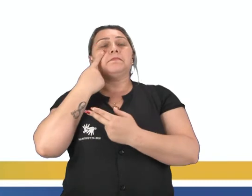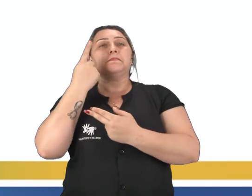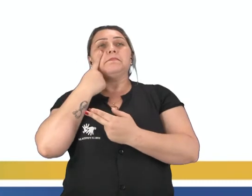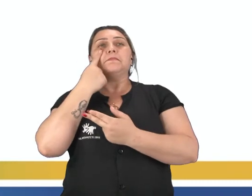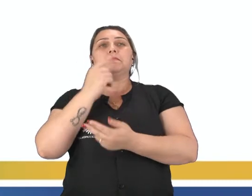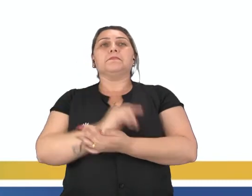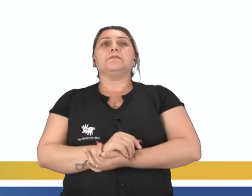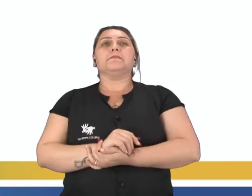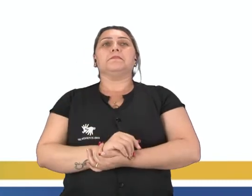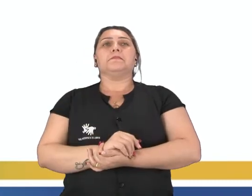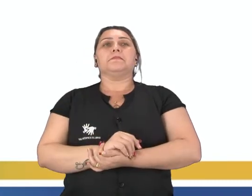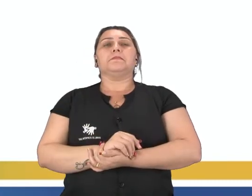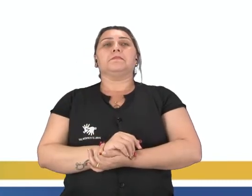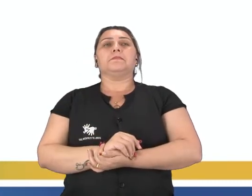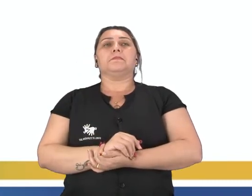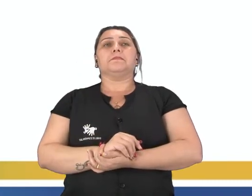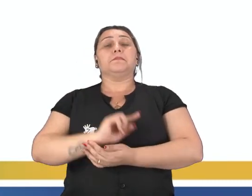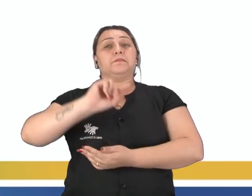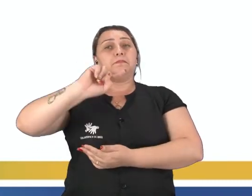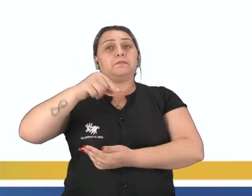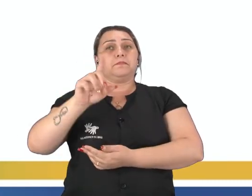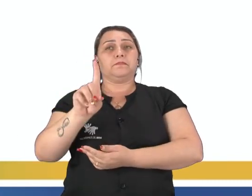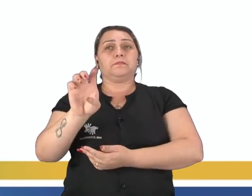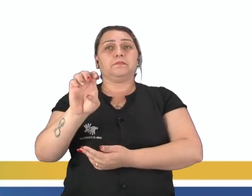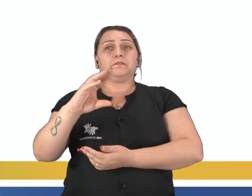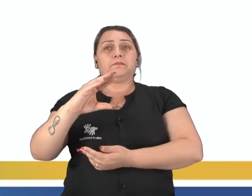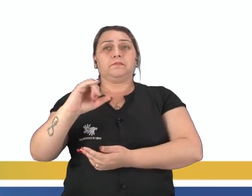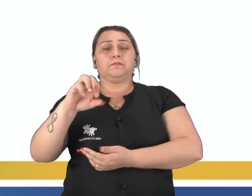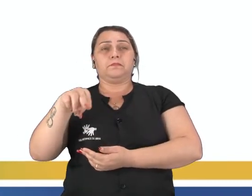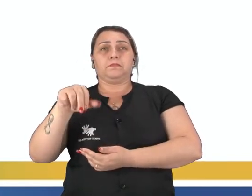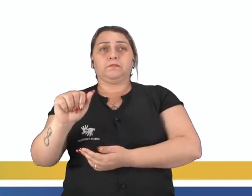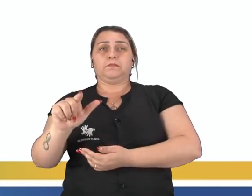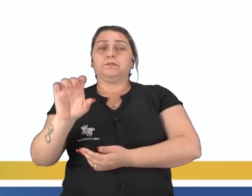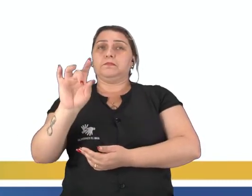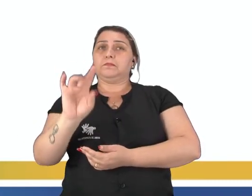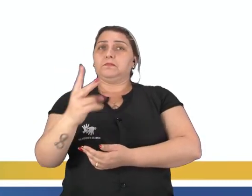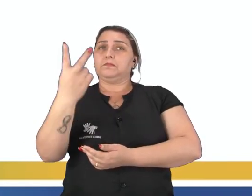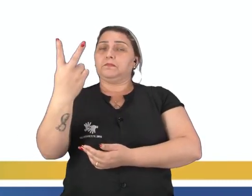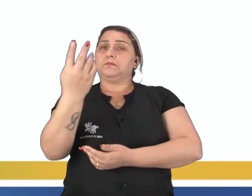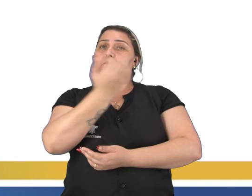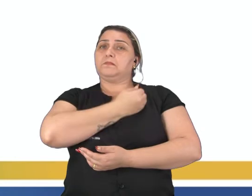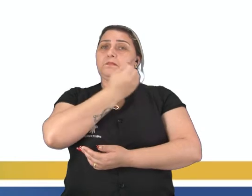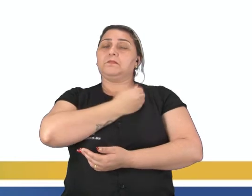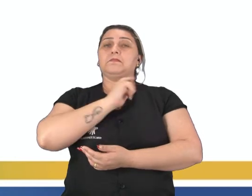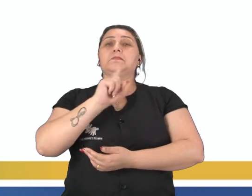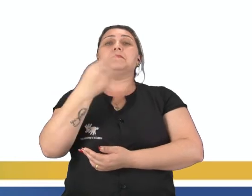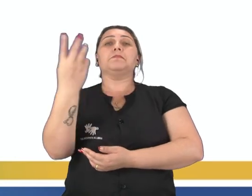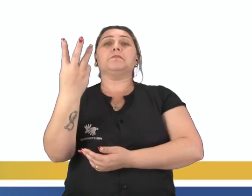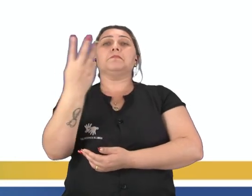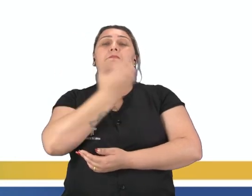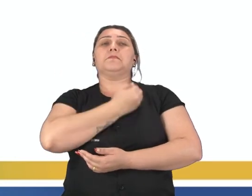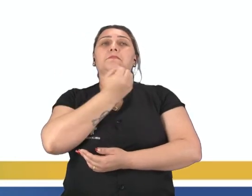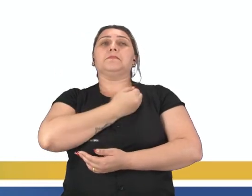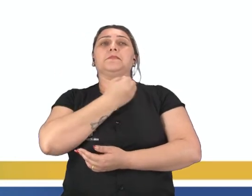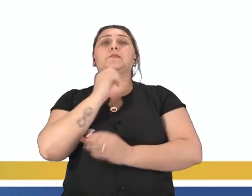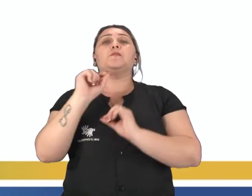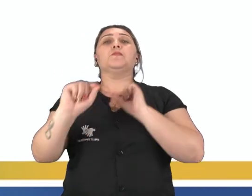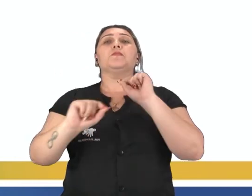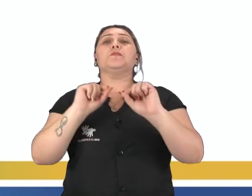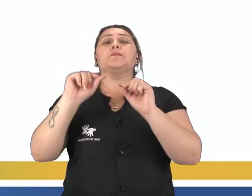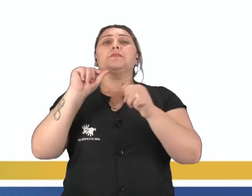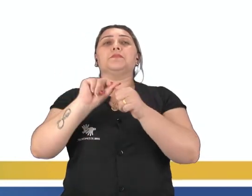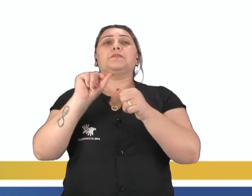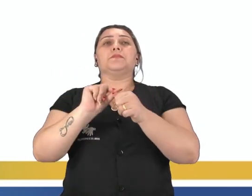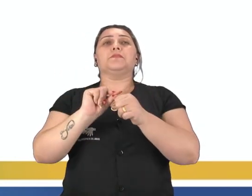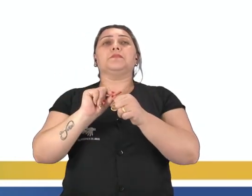observem que a parte decimal de um são só apenas dois números e a de outro são 3. Então, o que eu vou